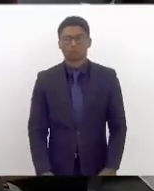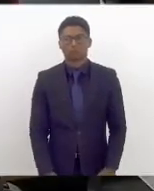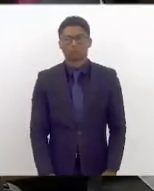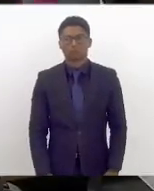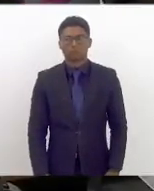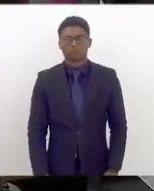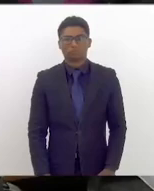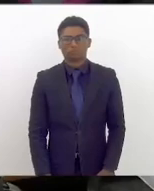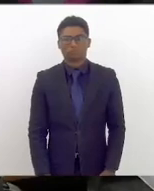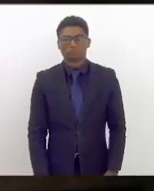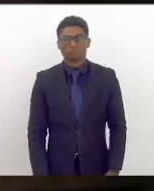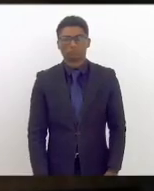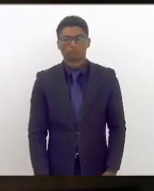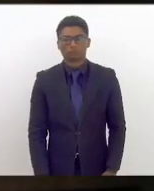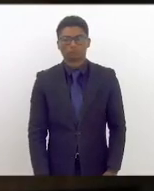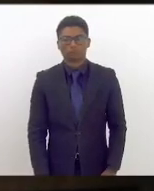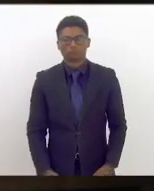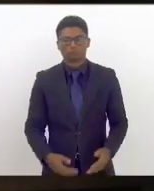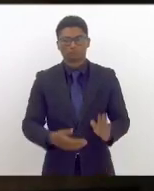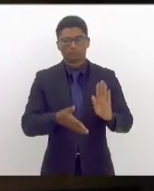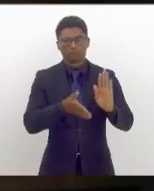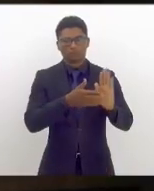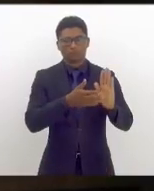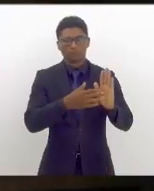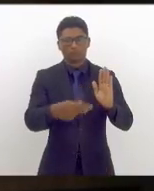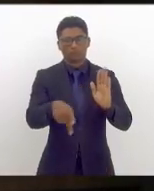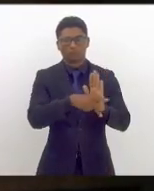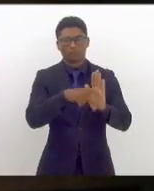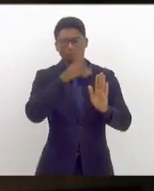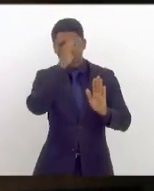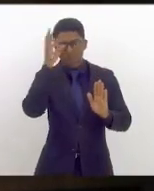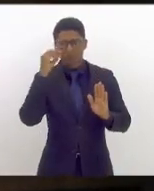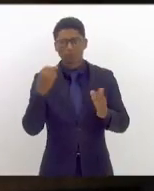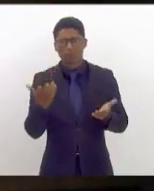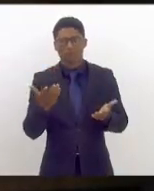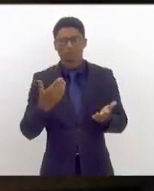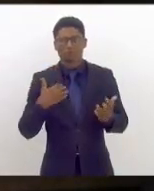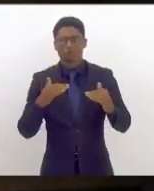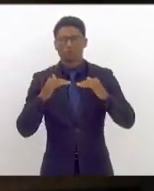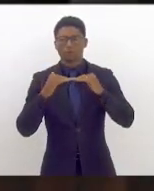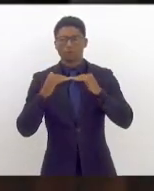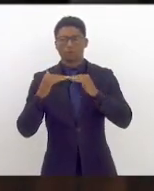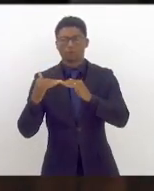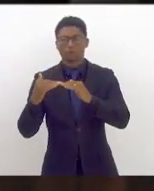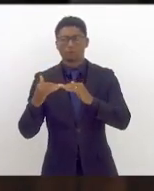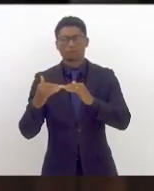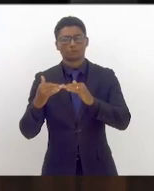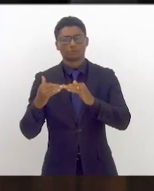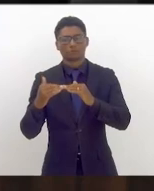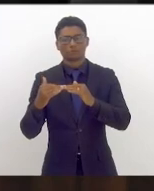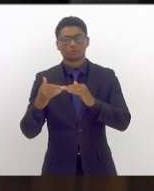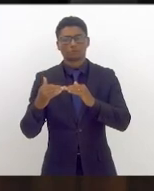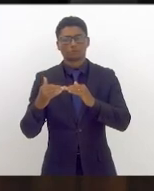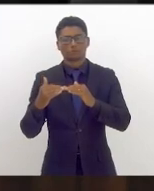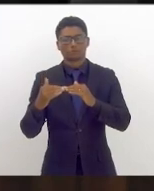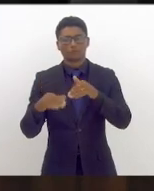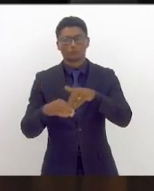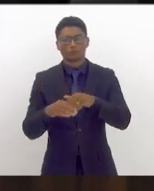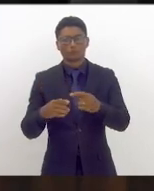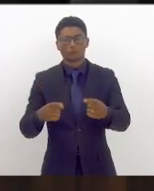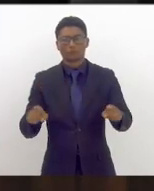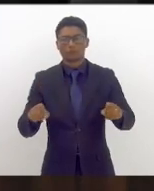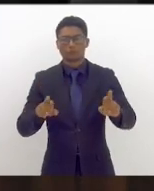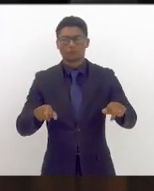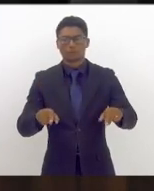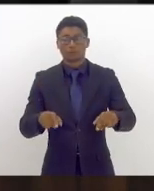legislar sobre pauta municipal mas tudo bem voto divergente Olha só eu com todo respeito